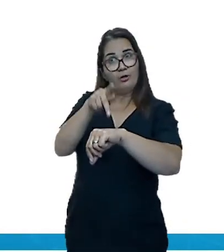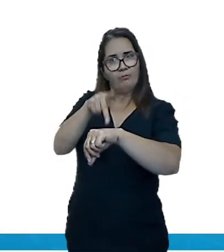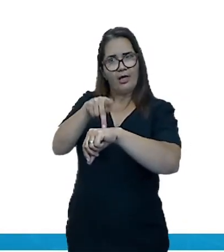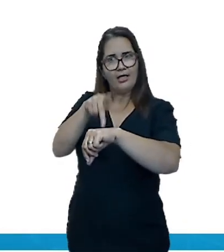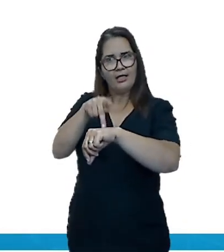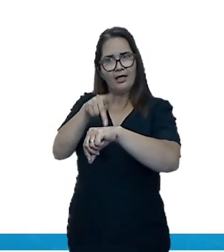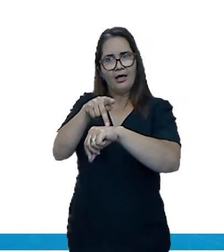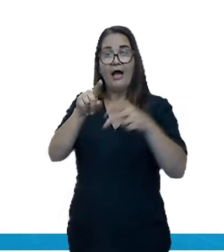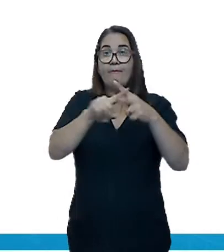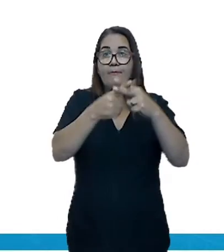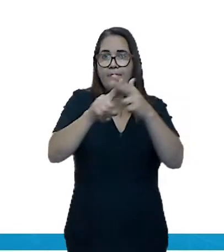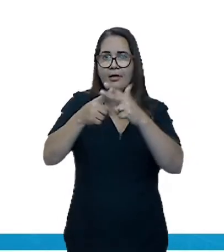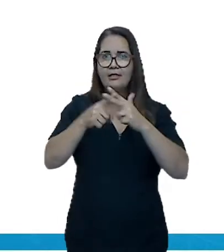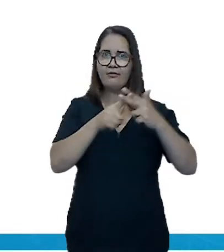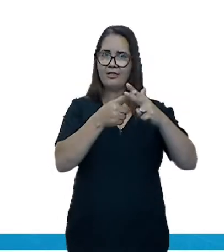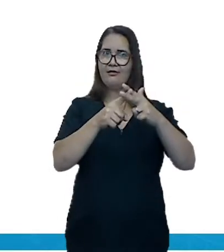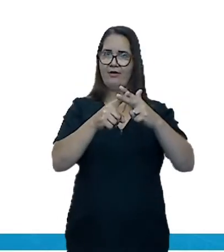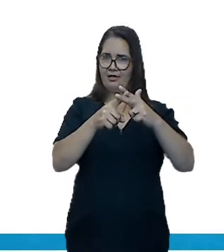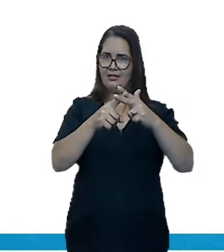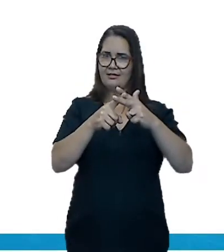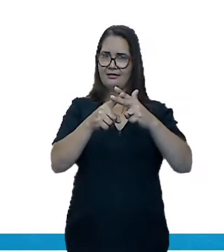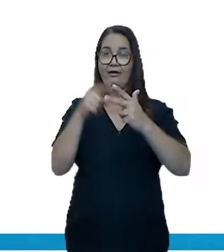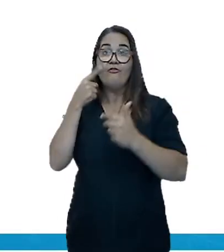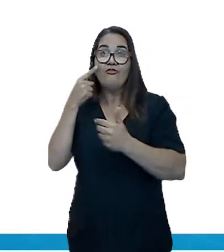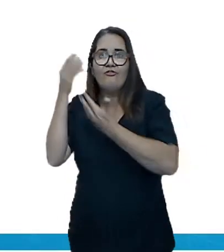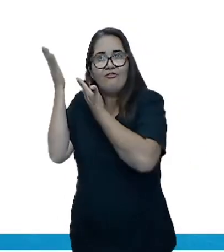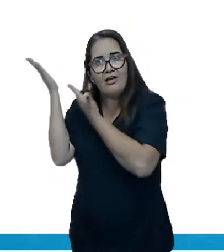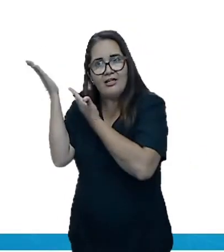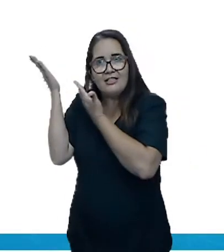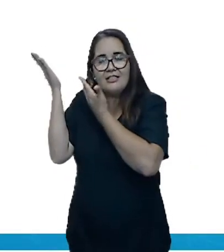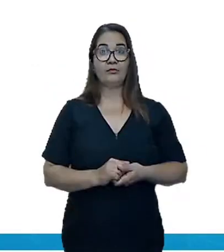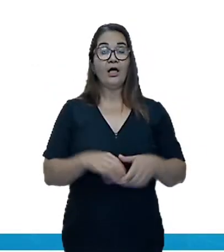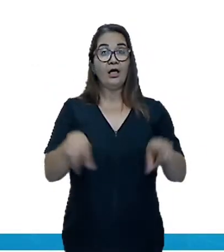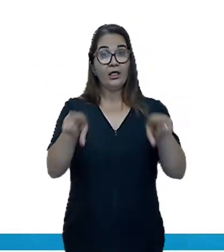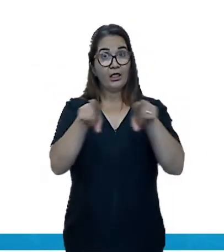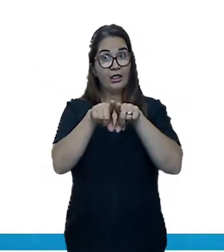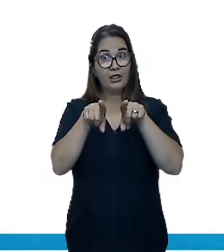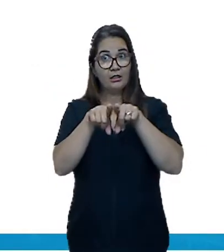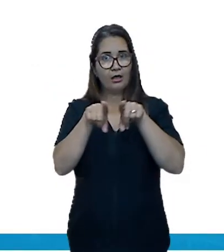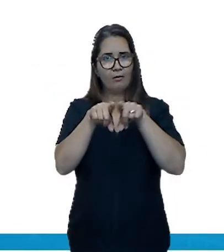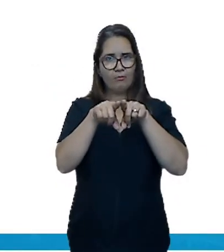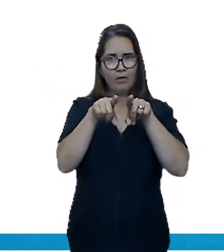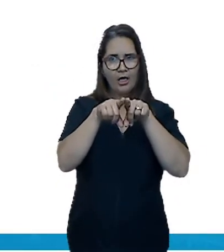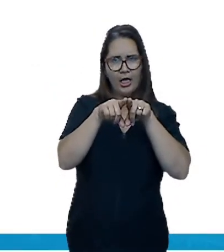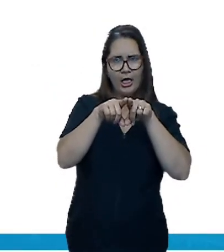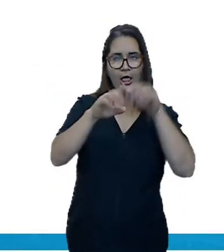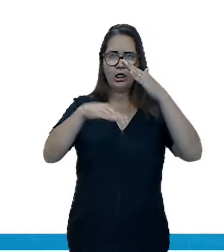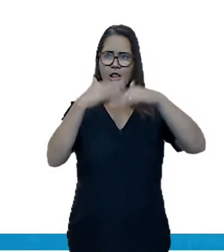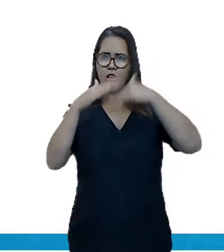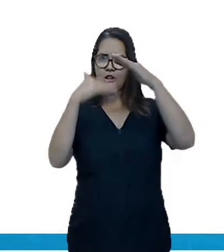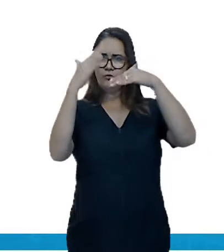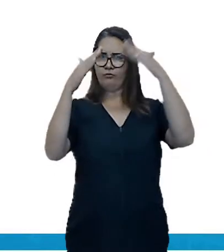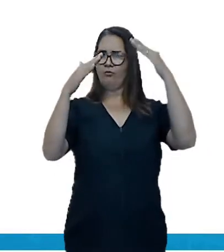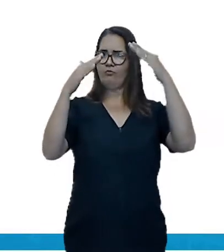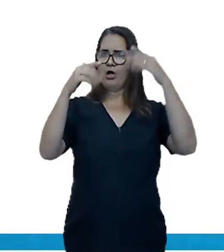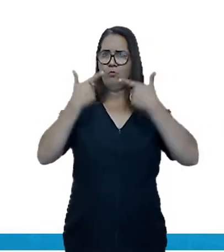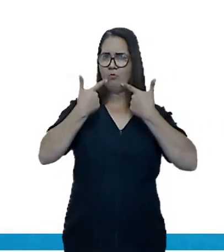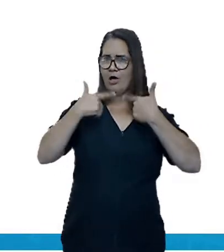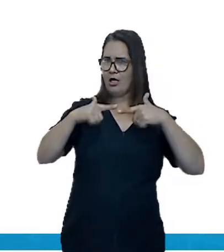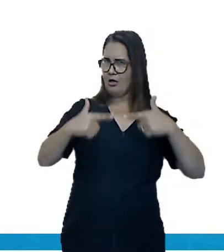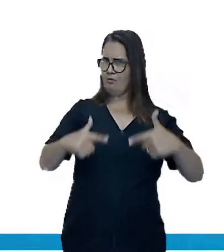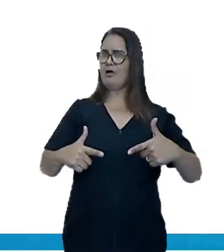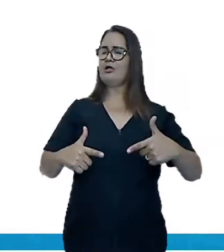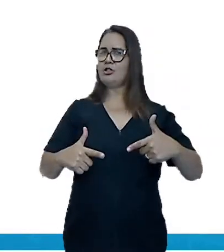mão, e alimentava-se de vegetais e carnes. Provavelmente desenvolveu uma forma de